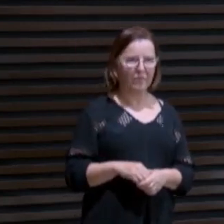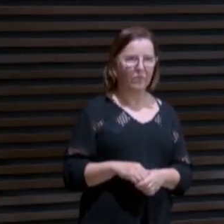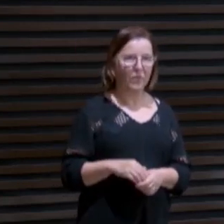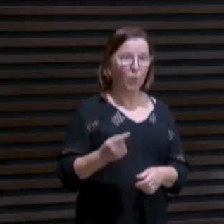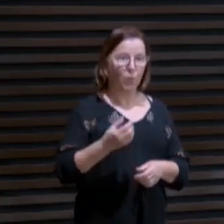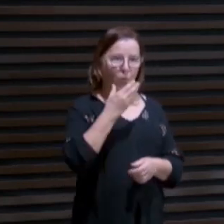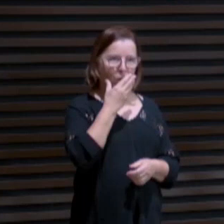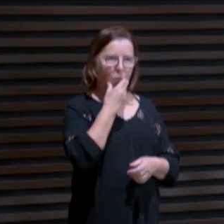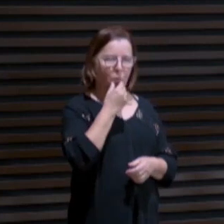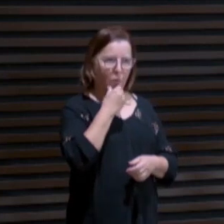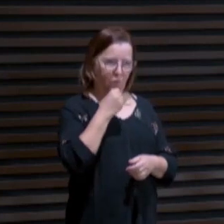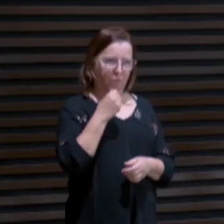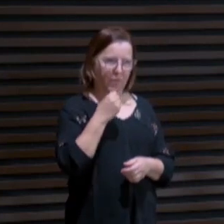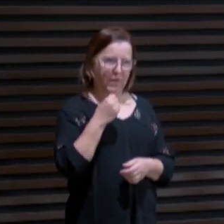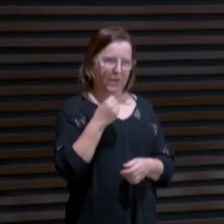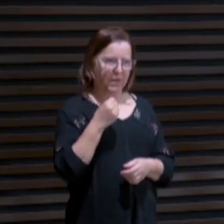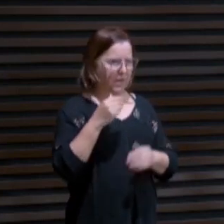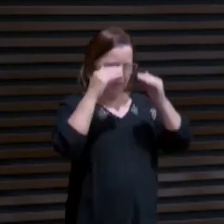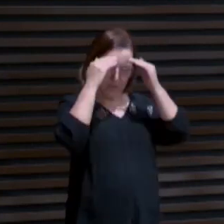sendo jogado na prisão.